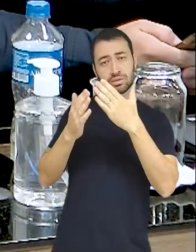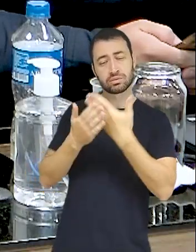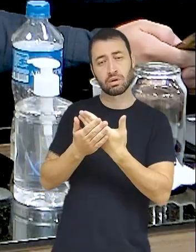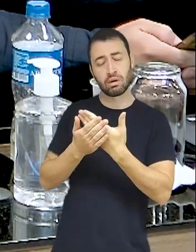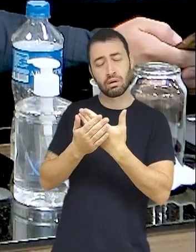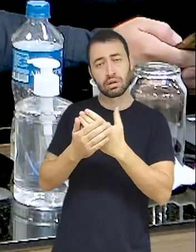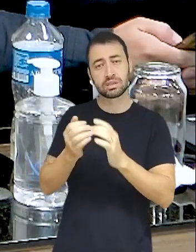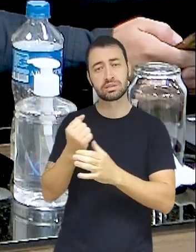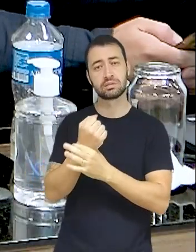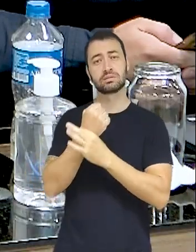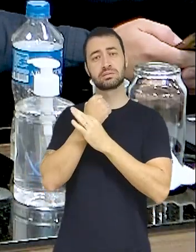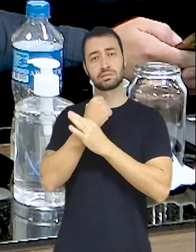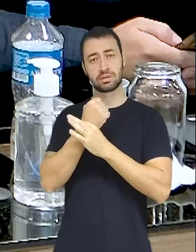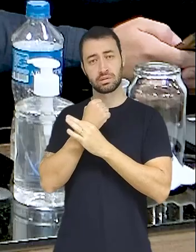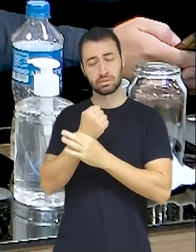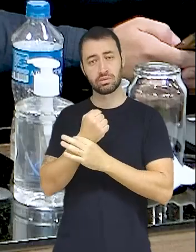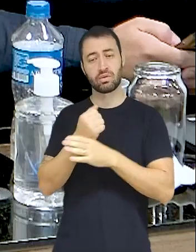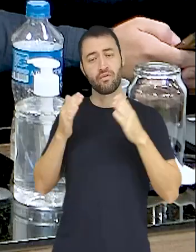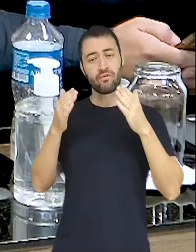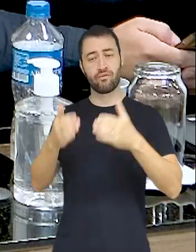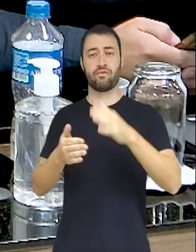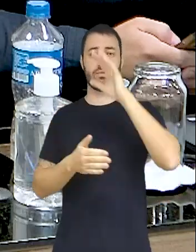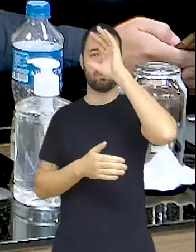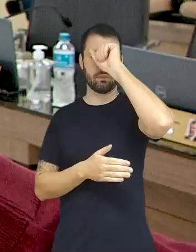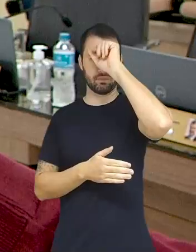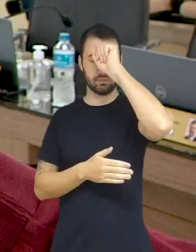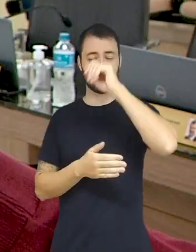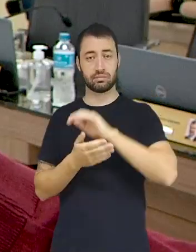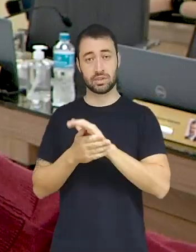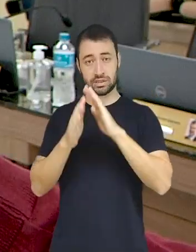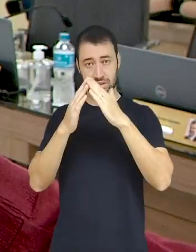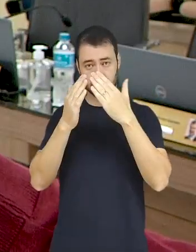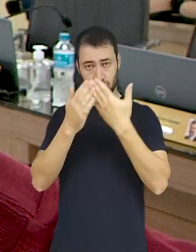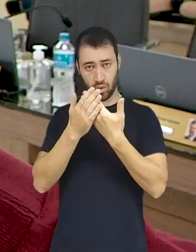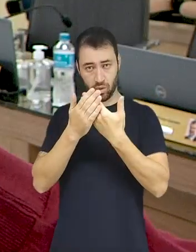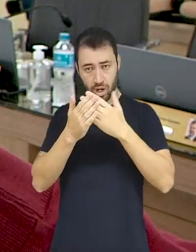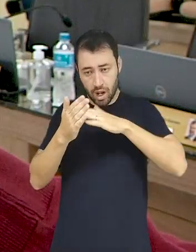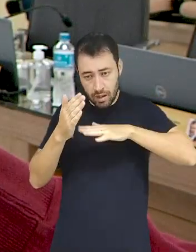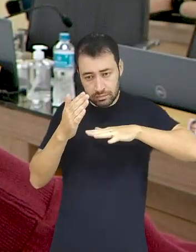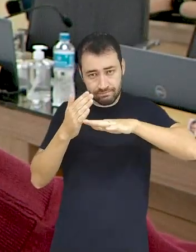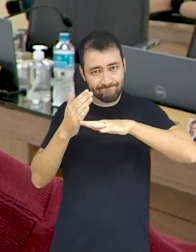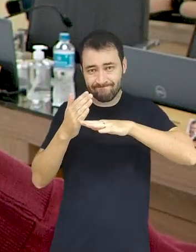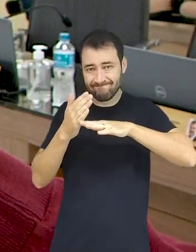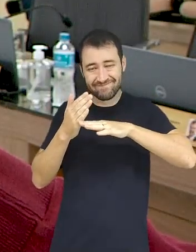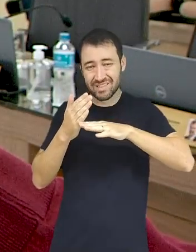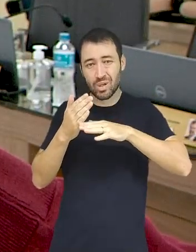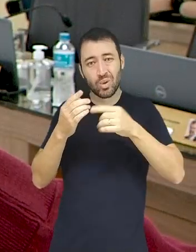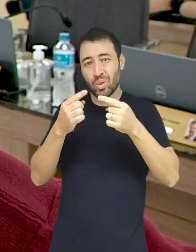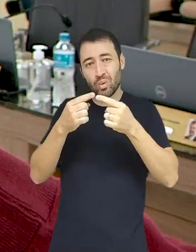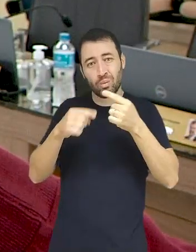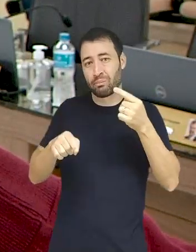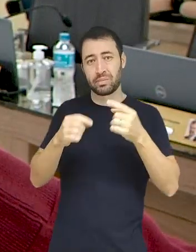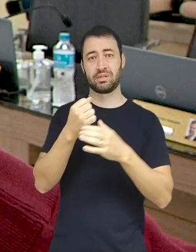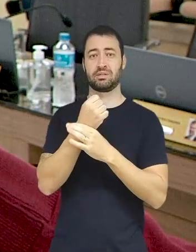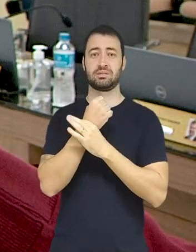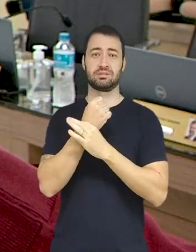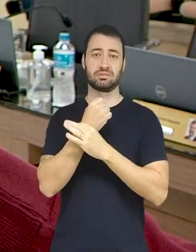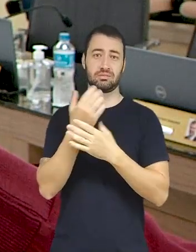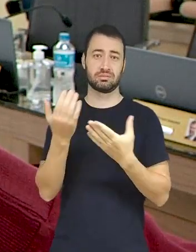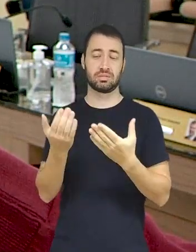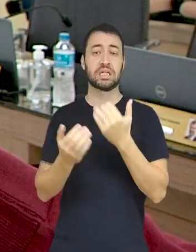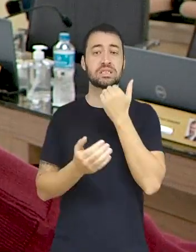educacional seguro e propício ao aprendizado o perímetro das escolas não é adequado à segurança